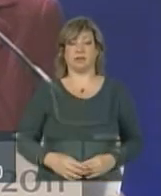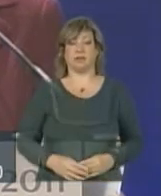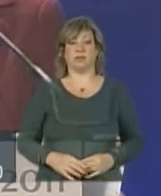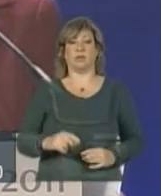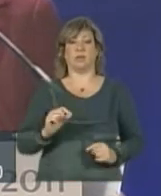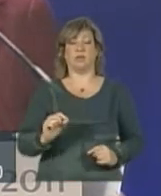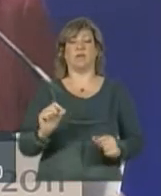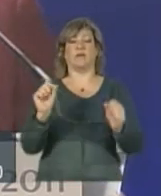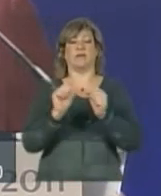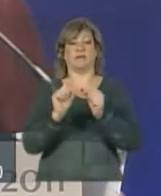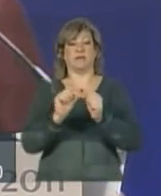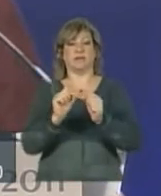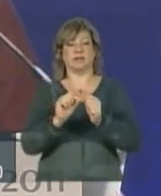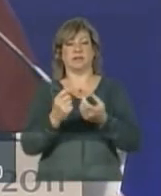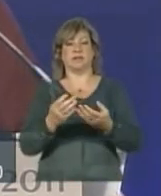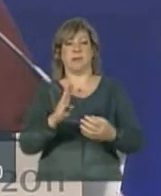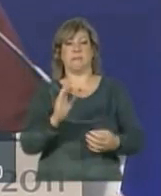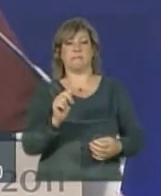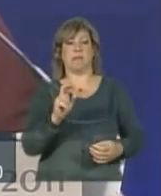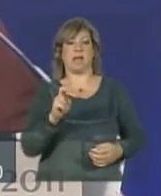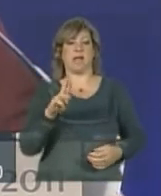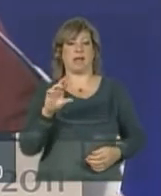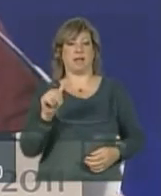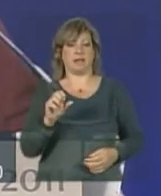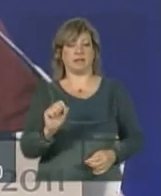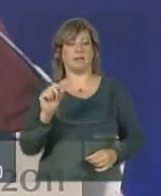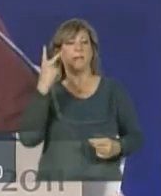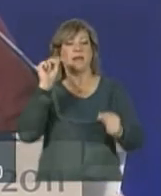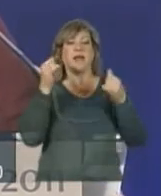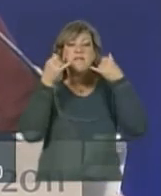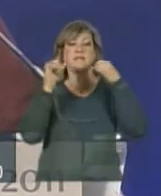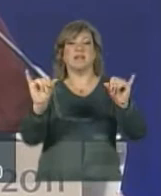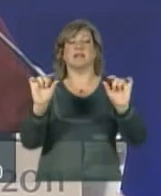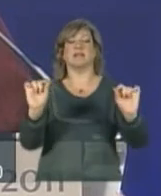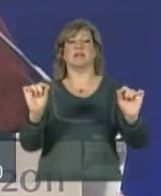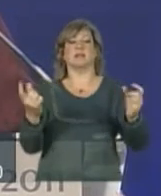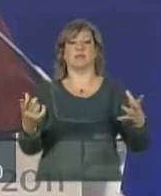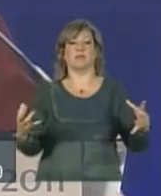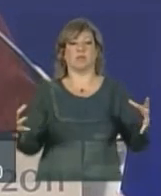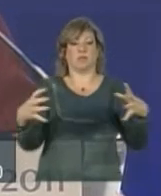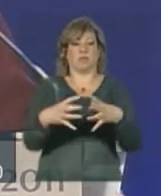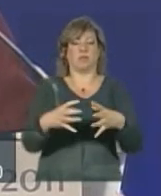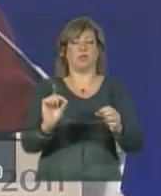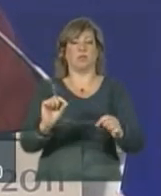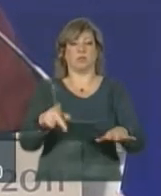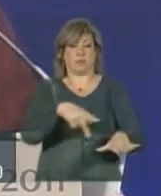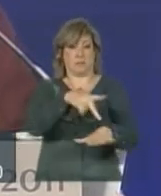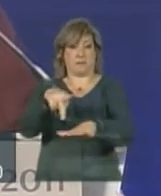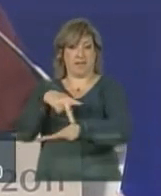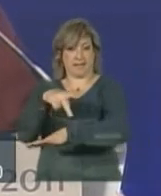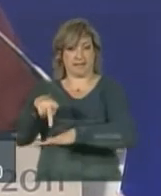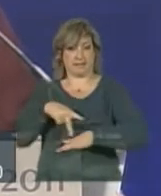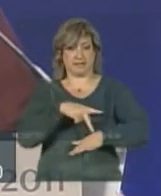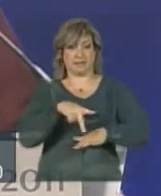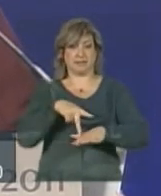a construção de barreiras para evitar o contágio dos países